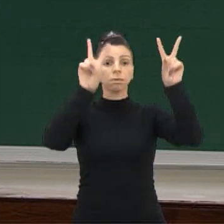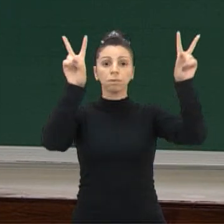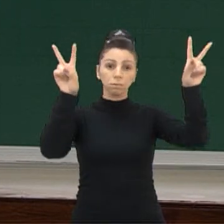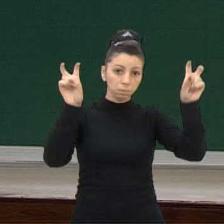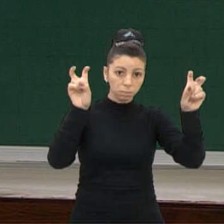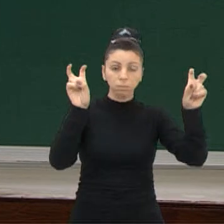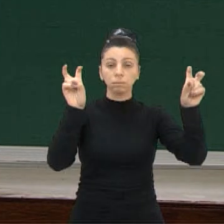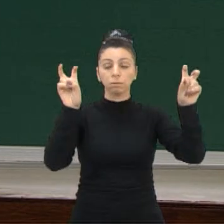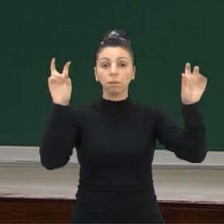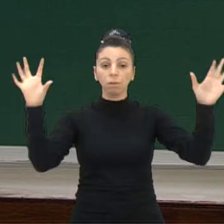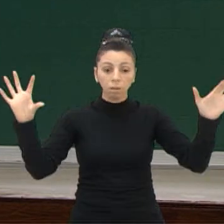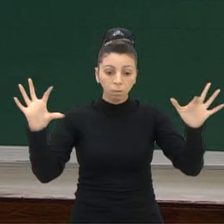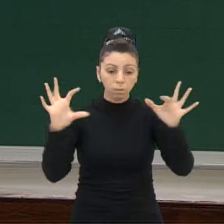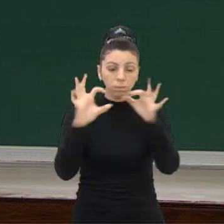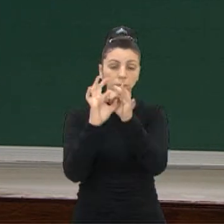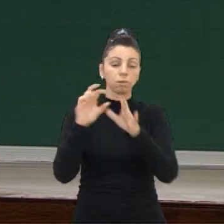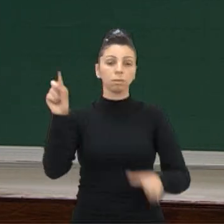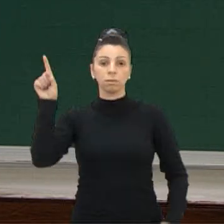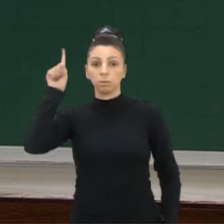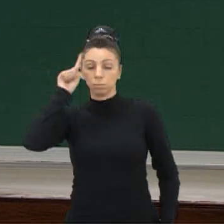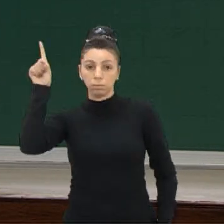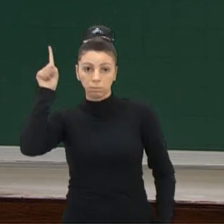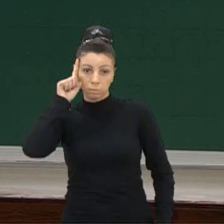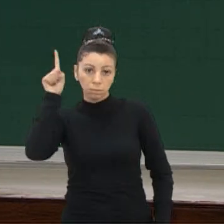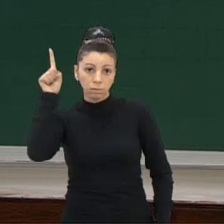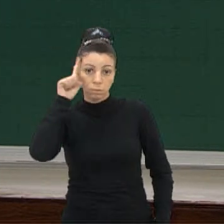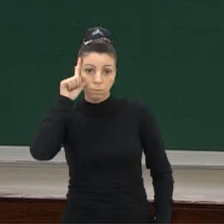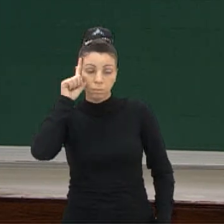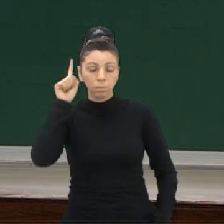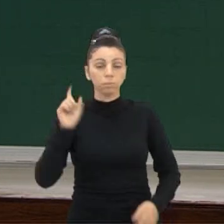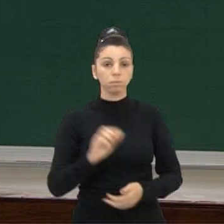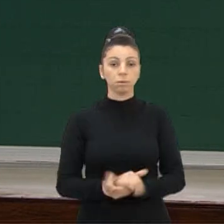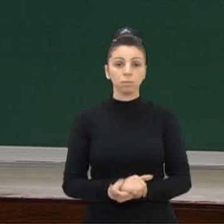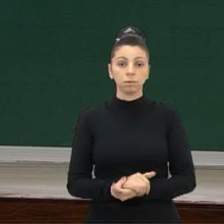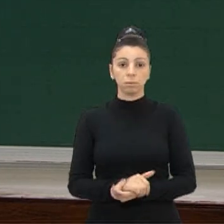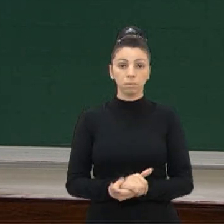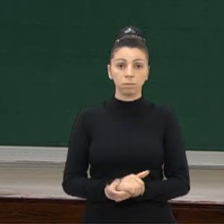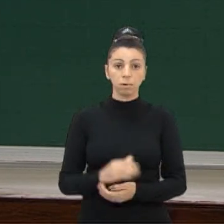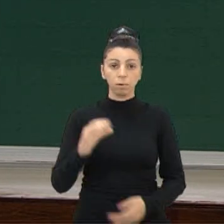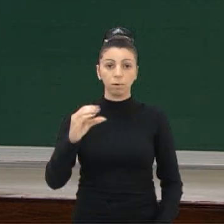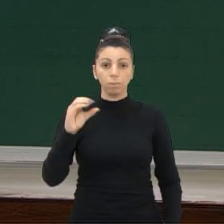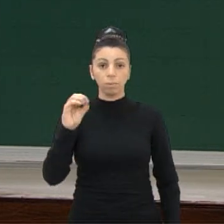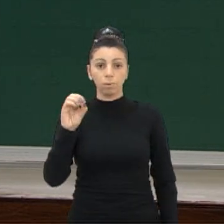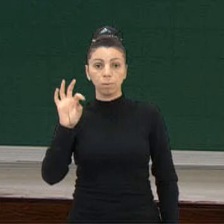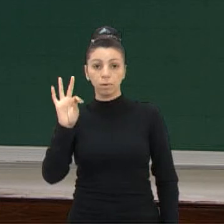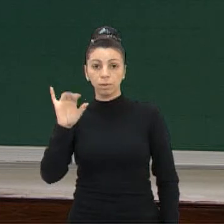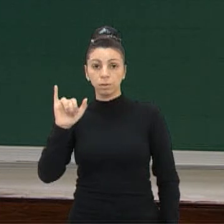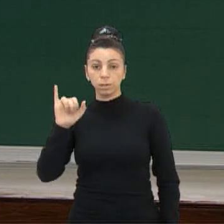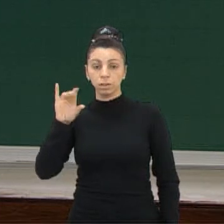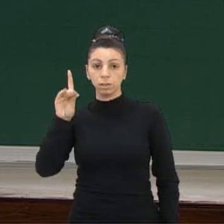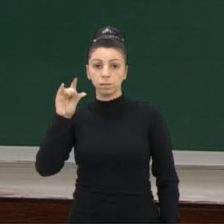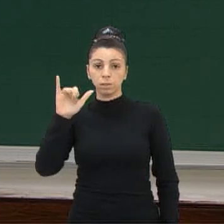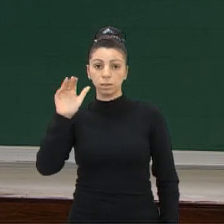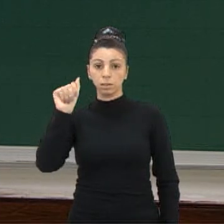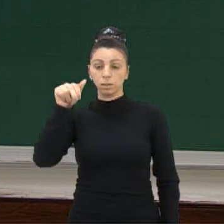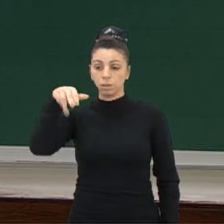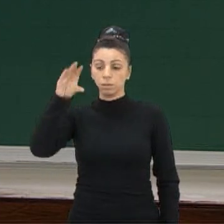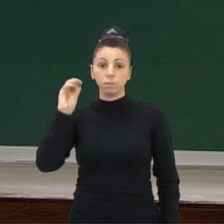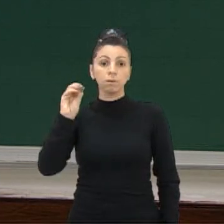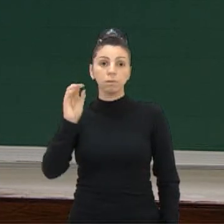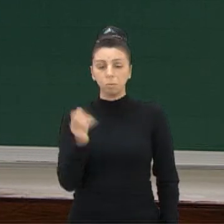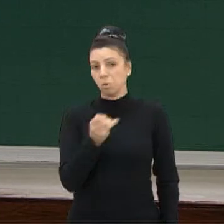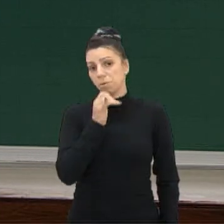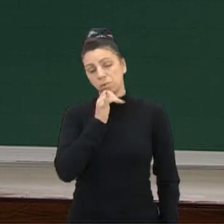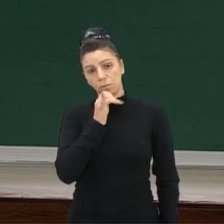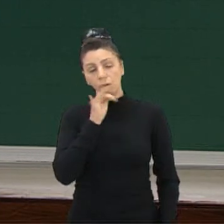tema que esteja vinculado ao cotidiano, em que momento que vocês podem considerar que isso acontece, né, e vão trazer de exemplo,